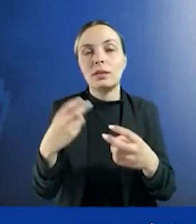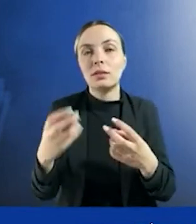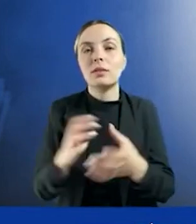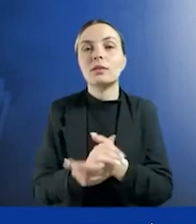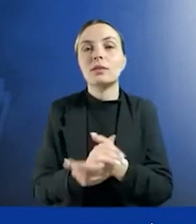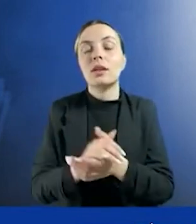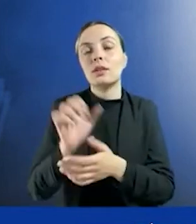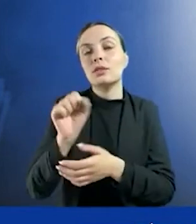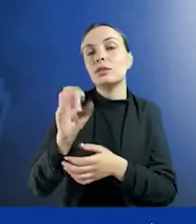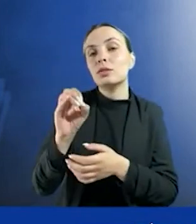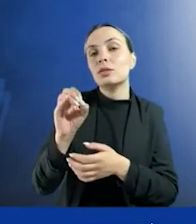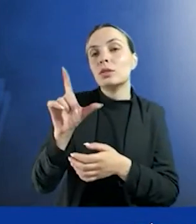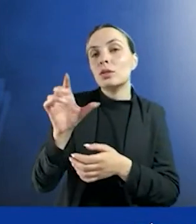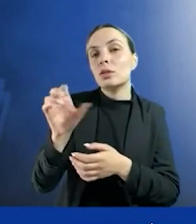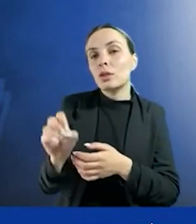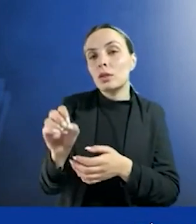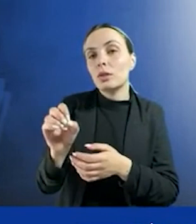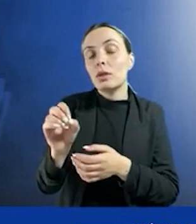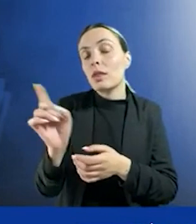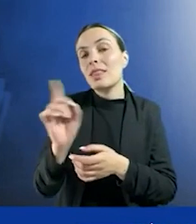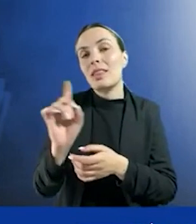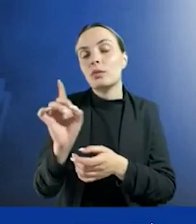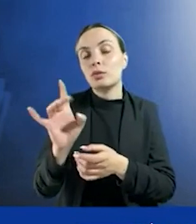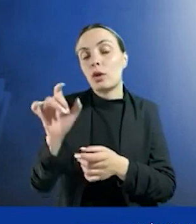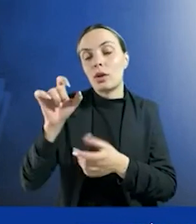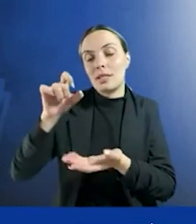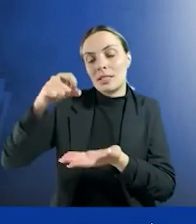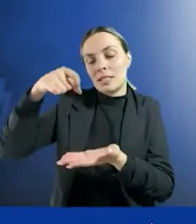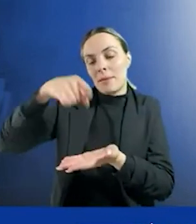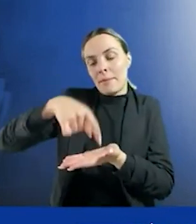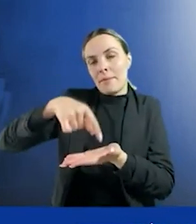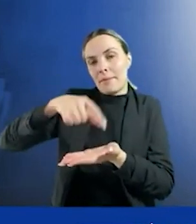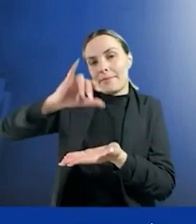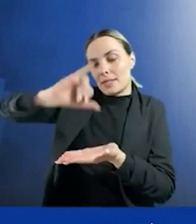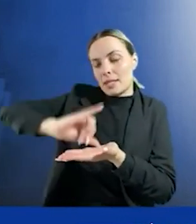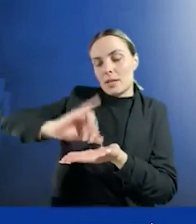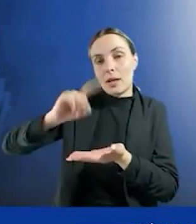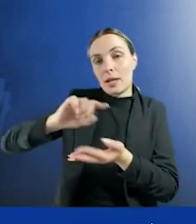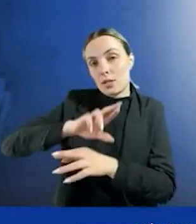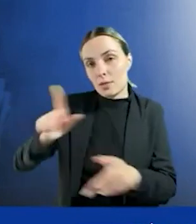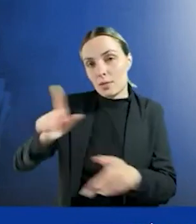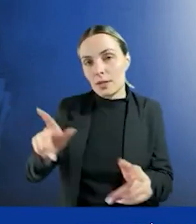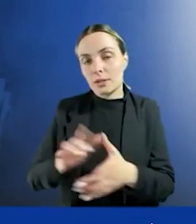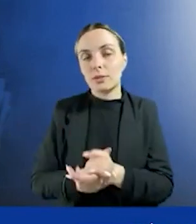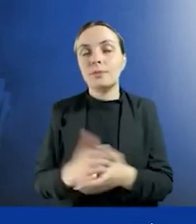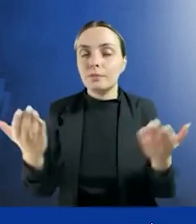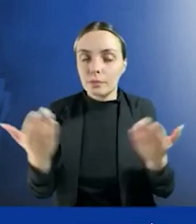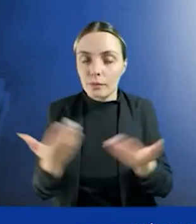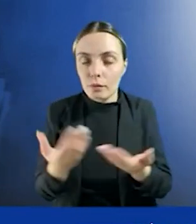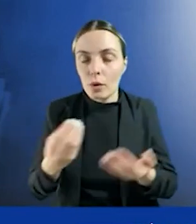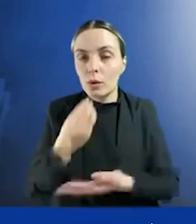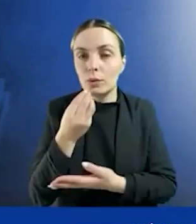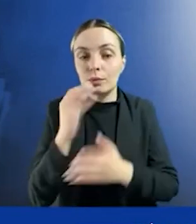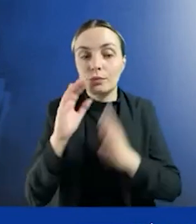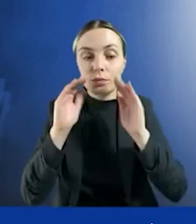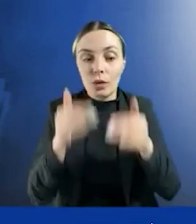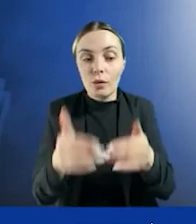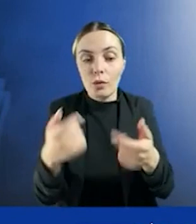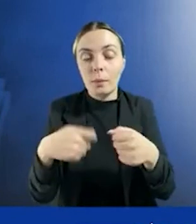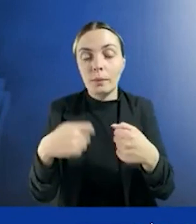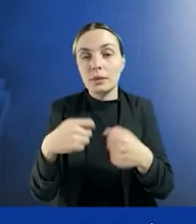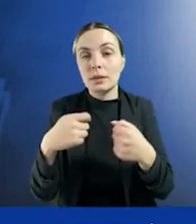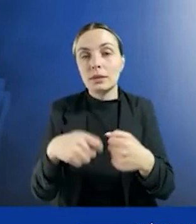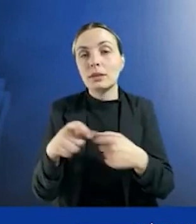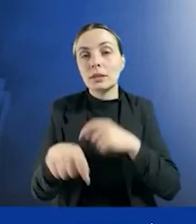no centro, não com a semente no centro. Tem uma diferença aqui. Hoje, o foco tem que ser no solo. No solo, quando a